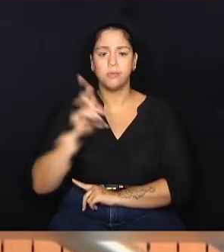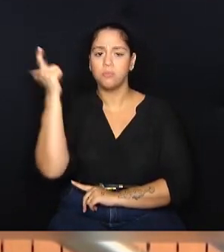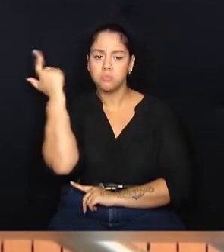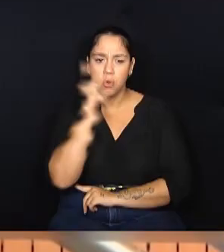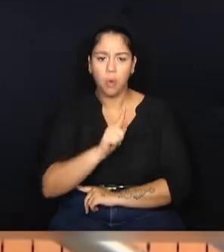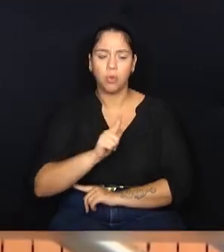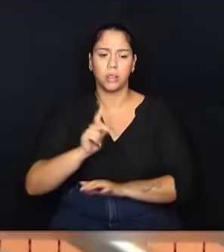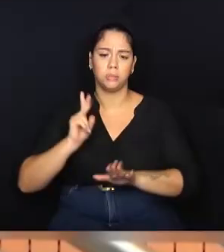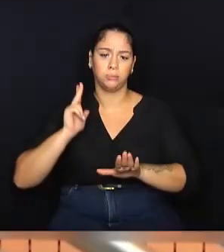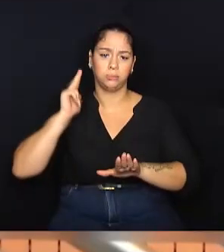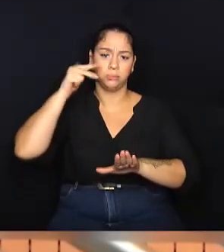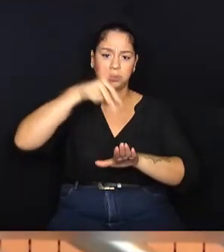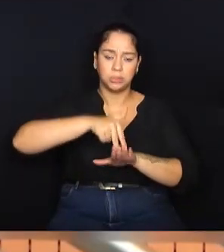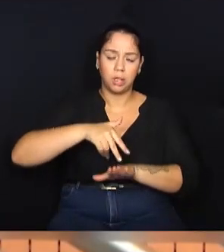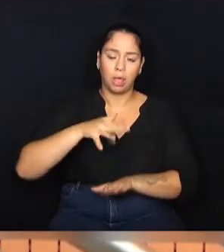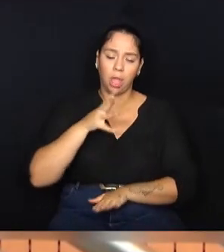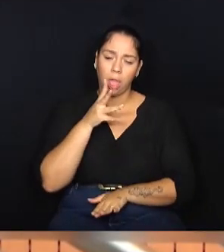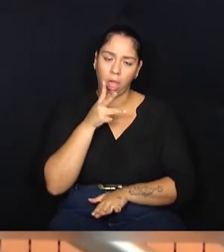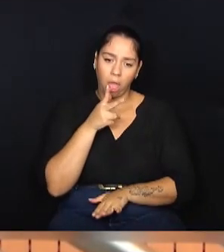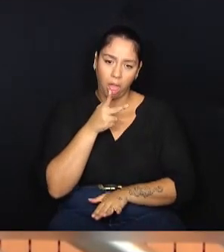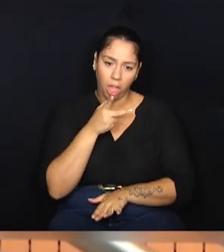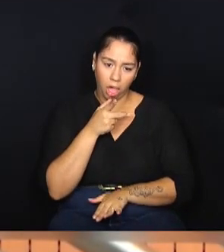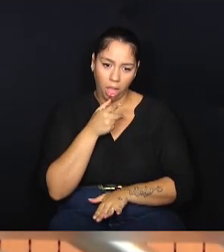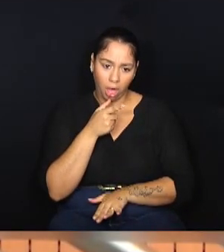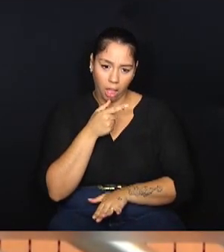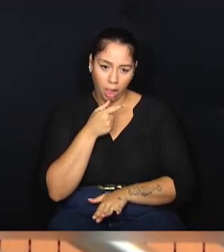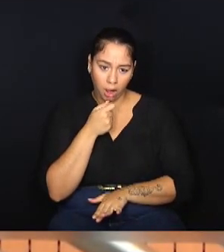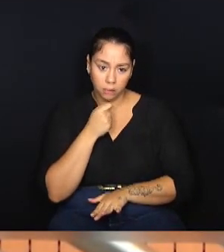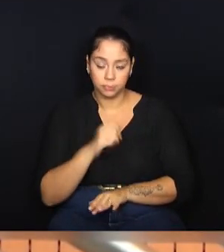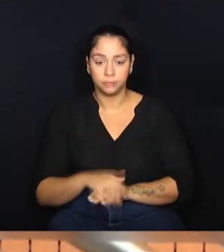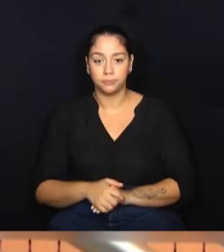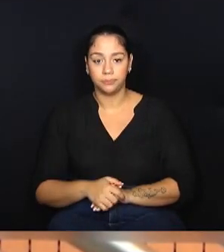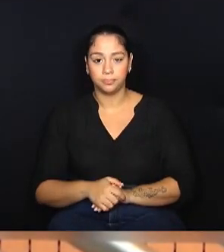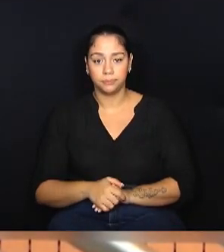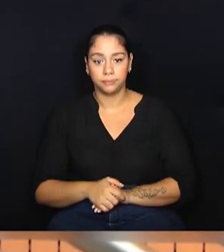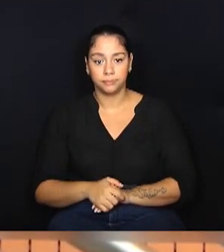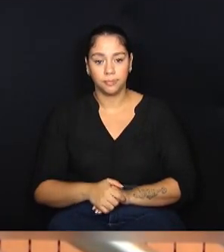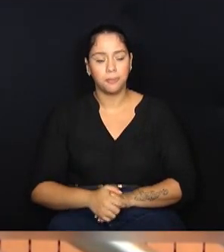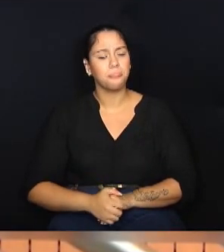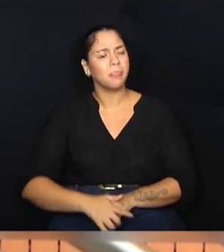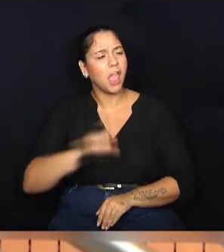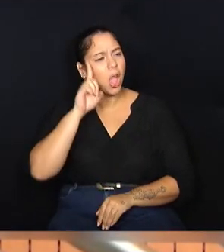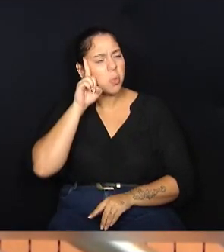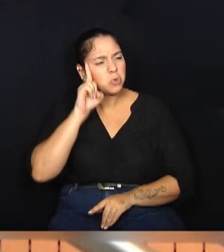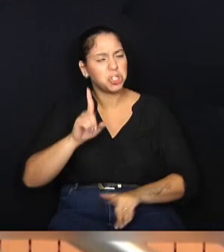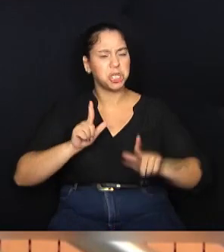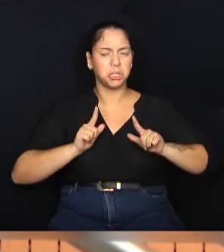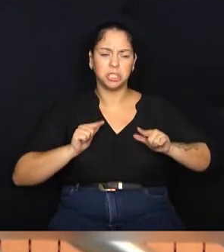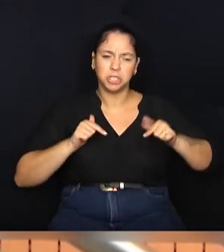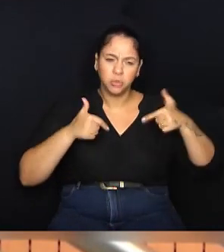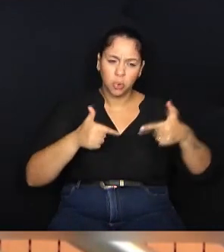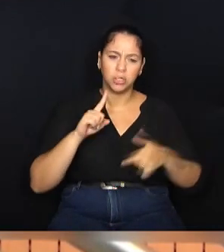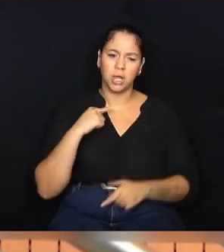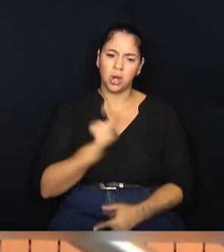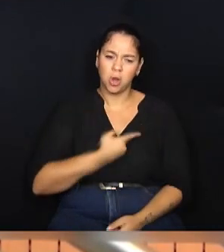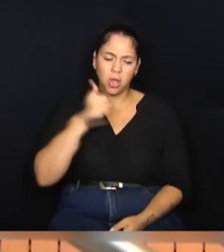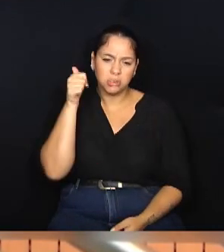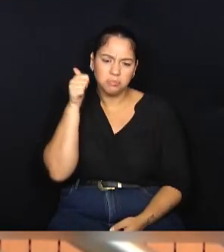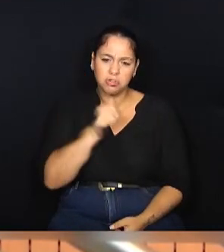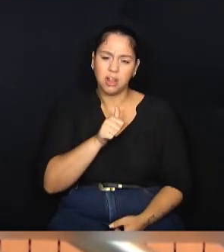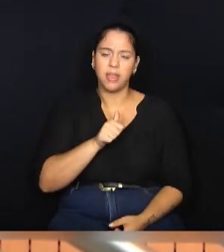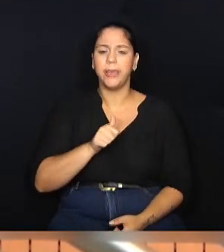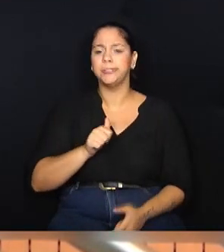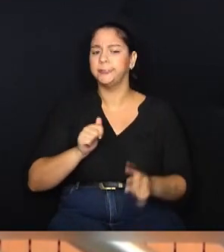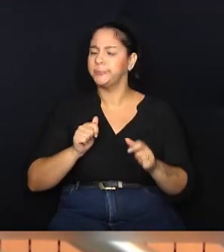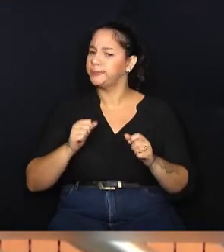ainda é mais lenta. É um dia de luta, porque se nós mulheres conseguimos conquistar e chegar